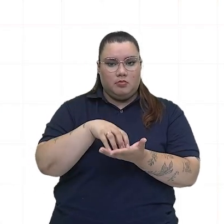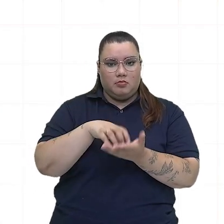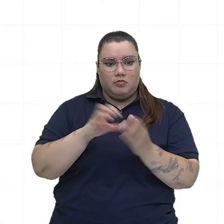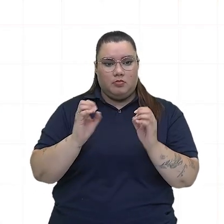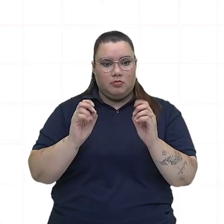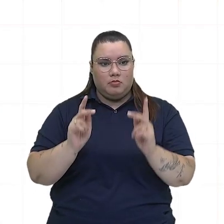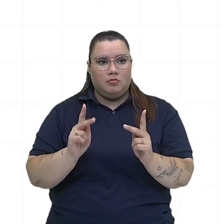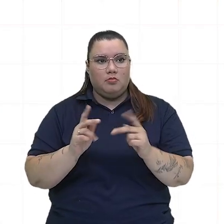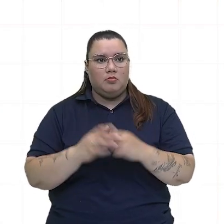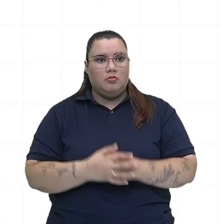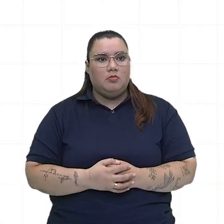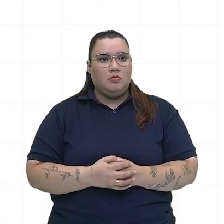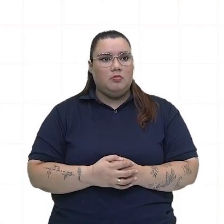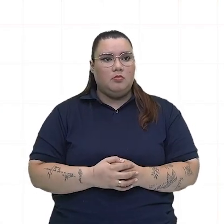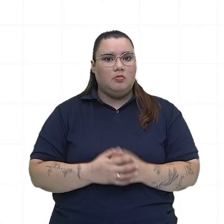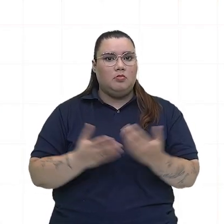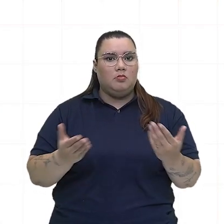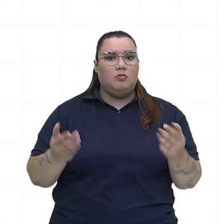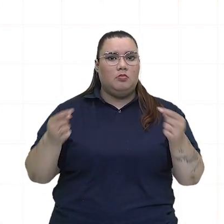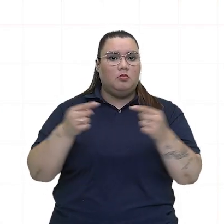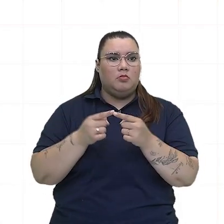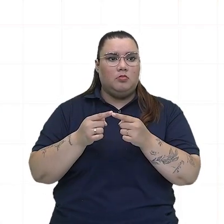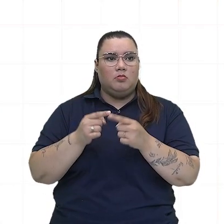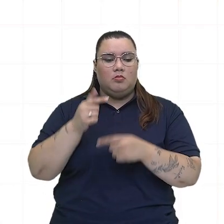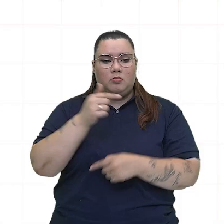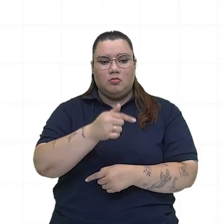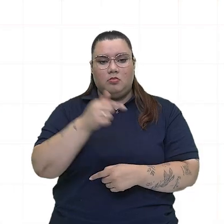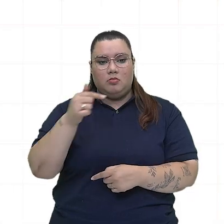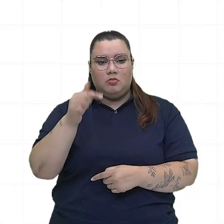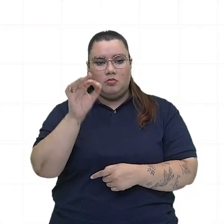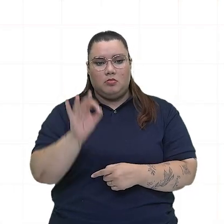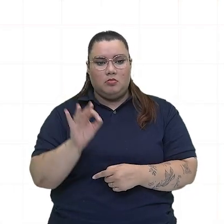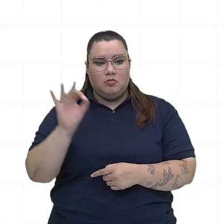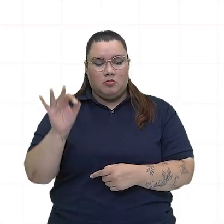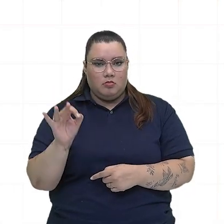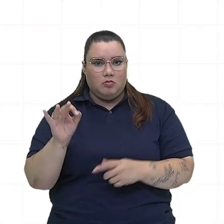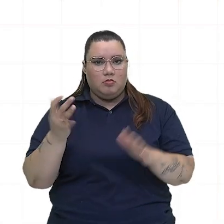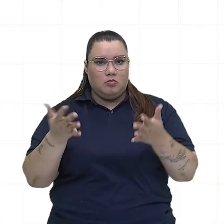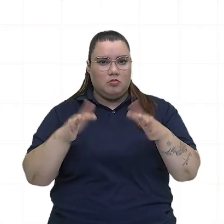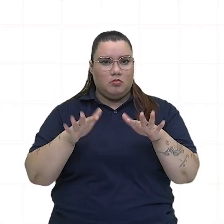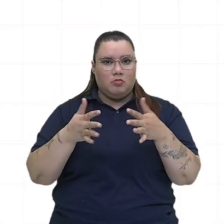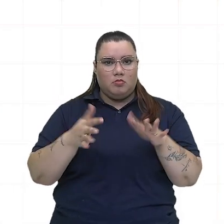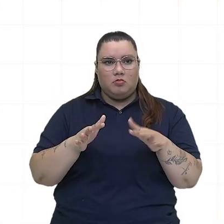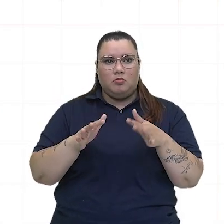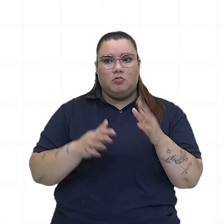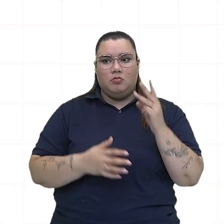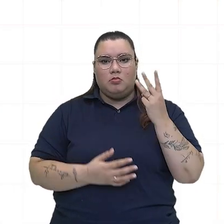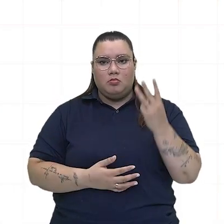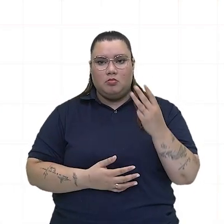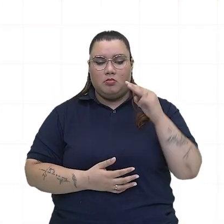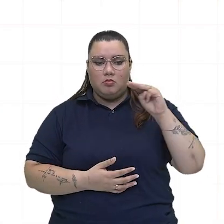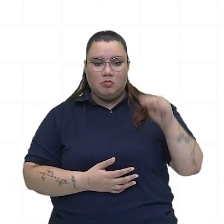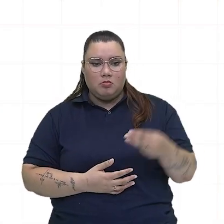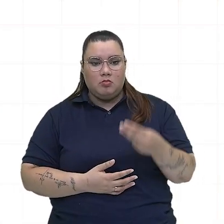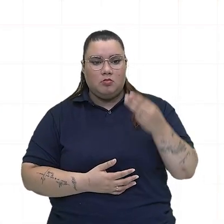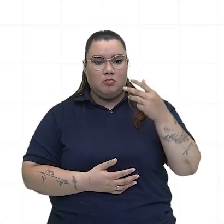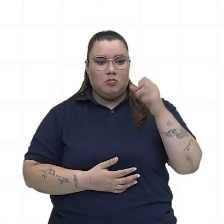censo. Então, de acordo com o censo, 77%, né, que equivale a